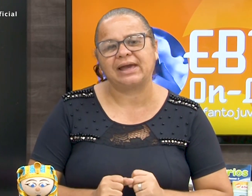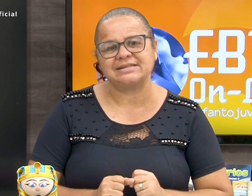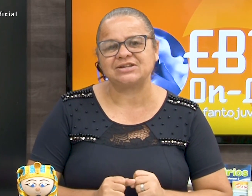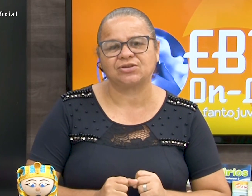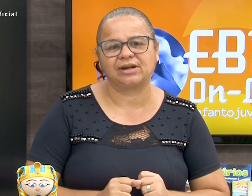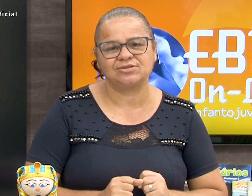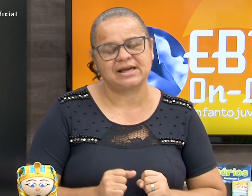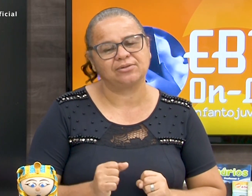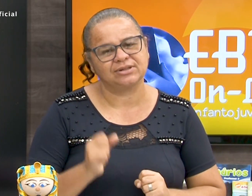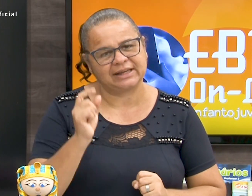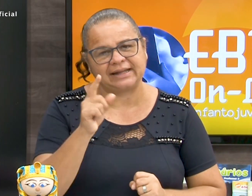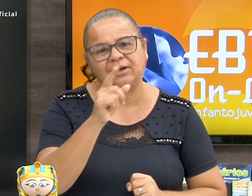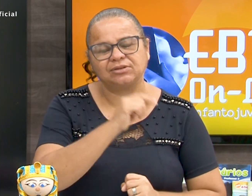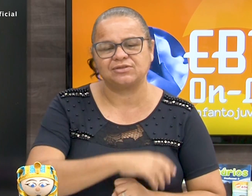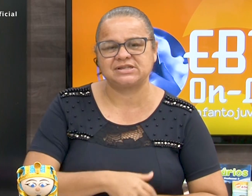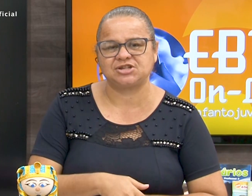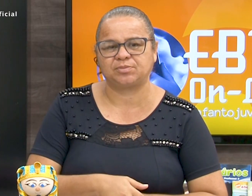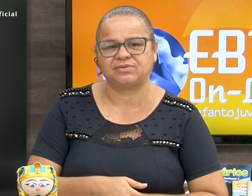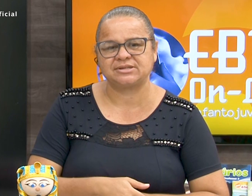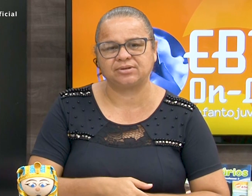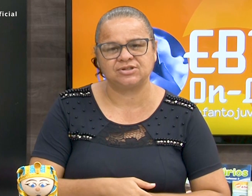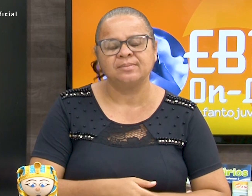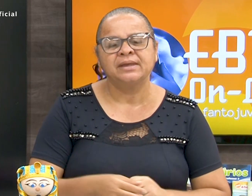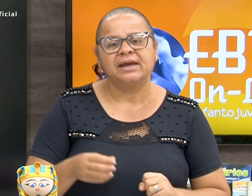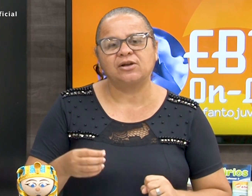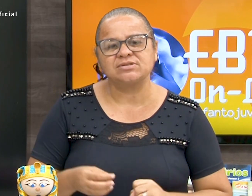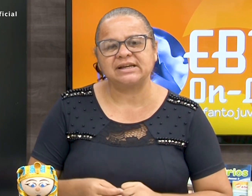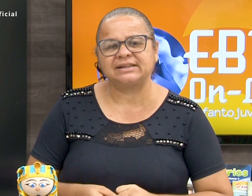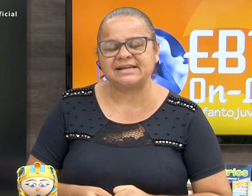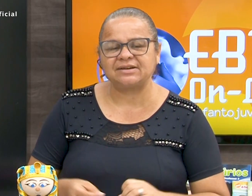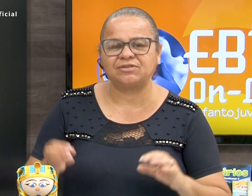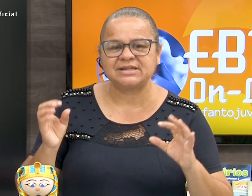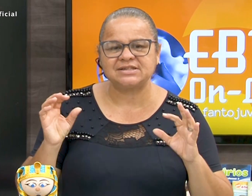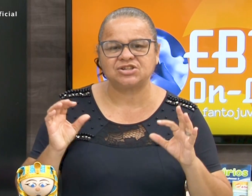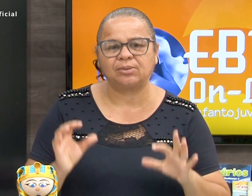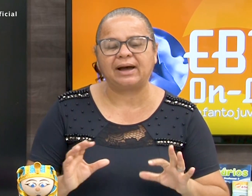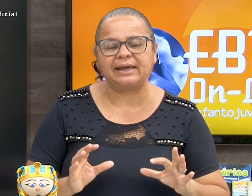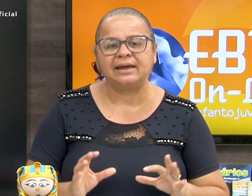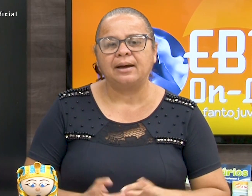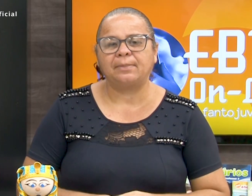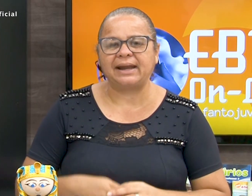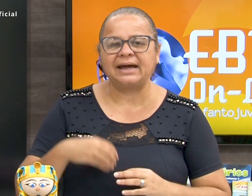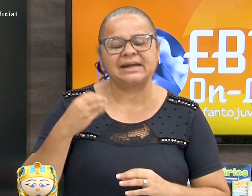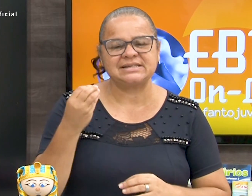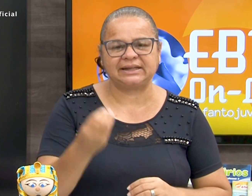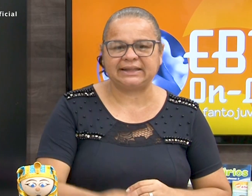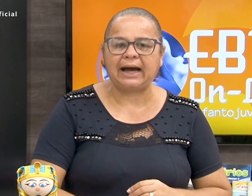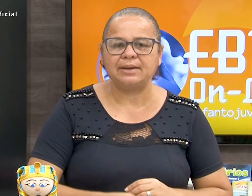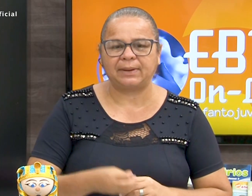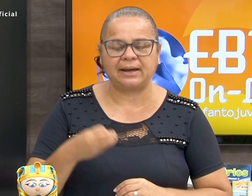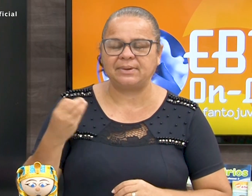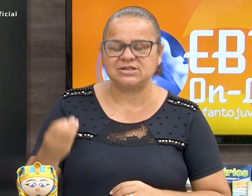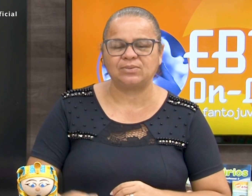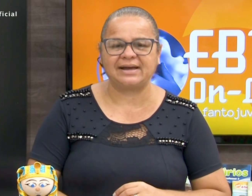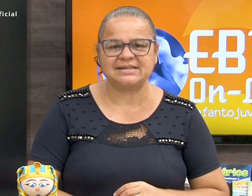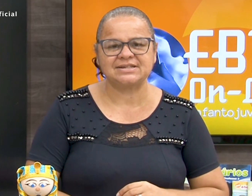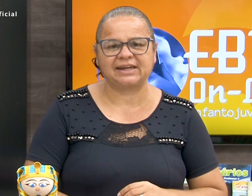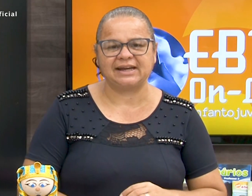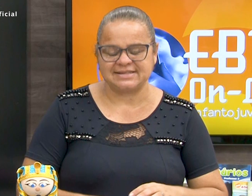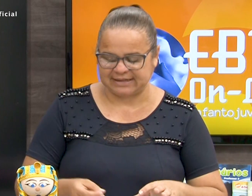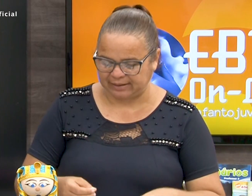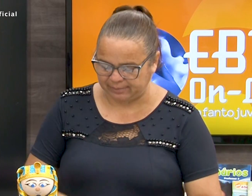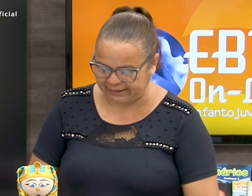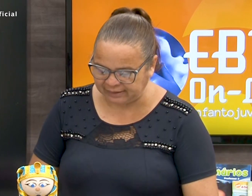Deus conhece a história dos alunos de cada um de vocês, professores. E com certeza vocês estão aí para acrescentar e para abençoar